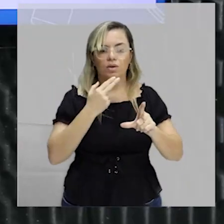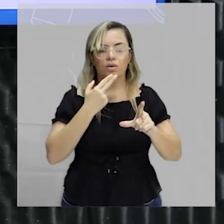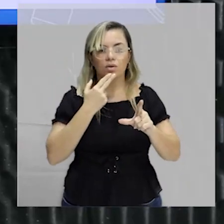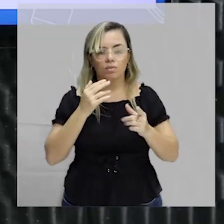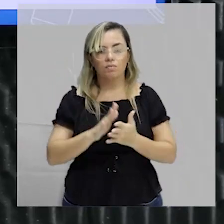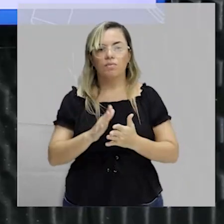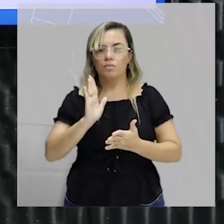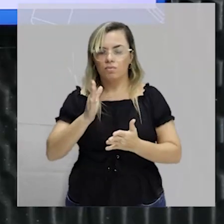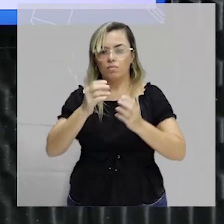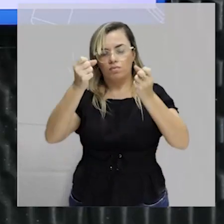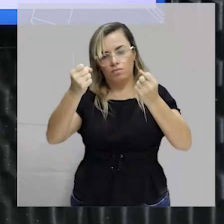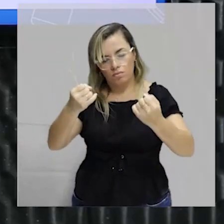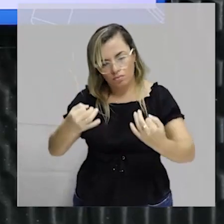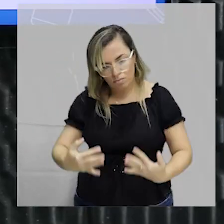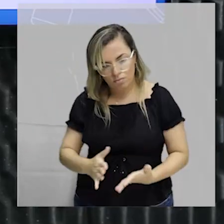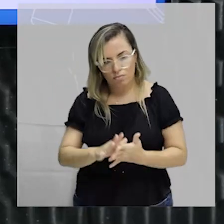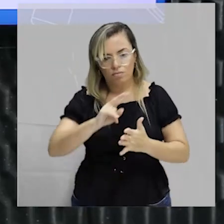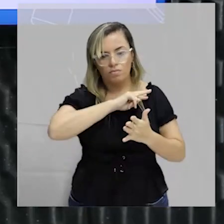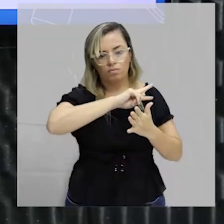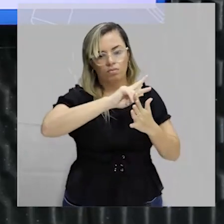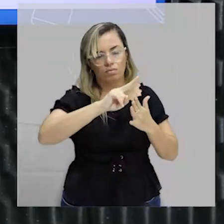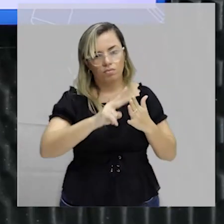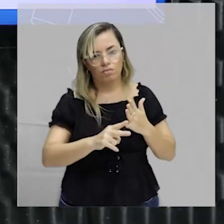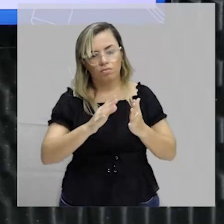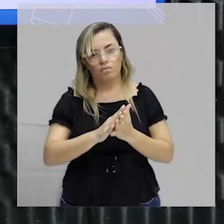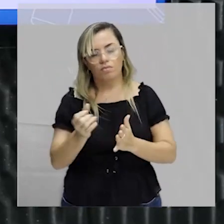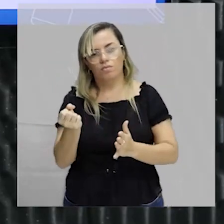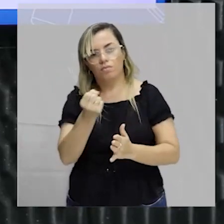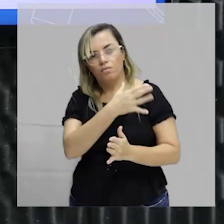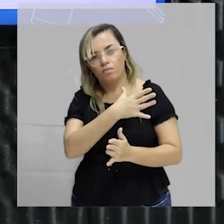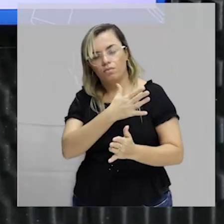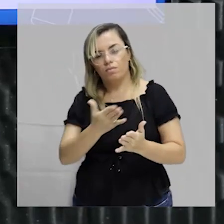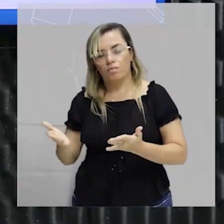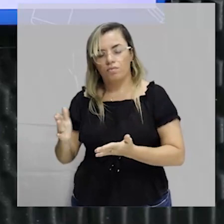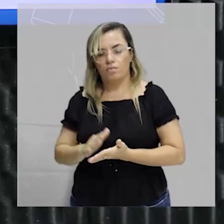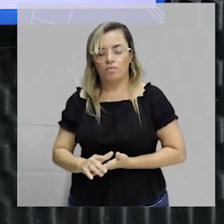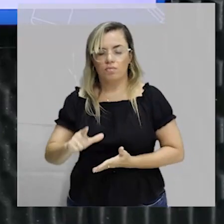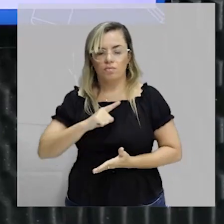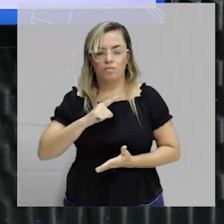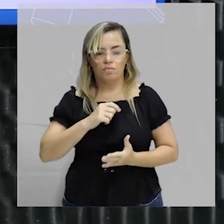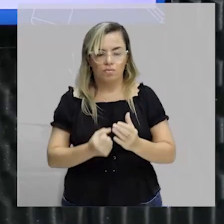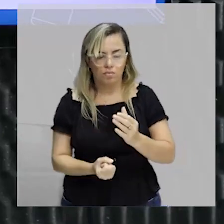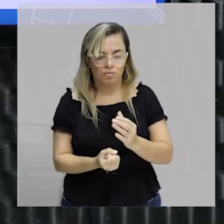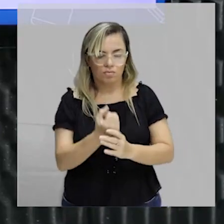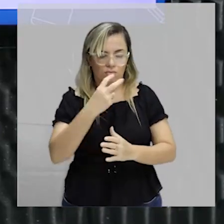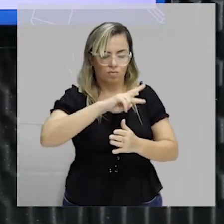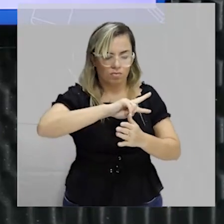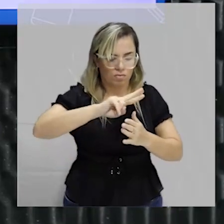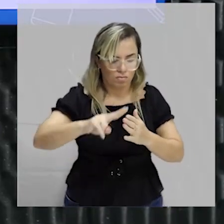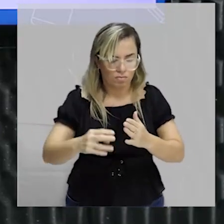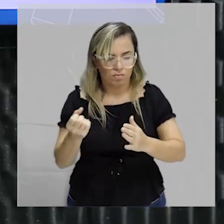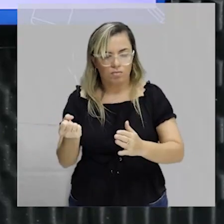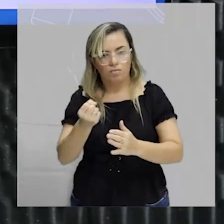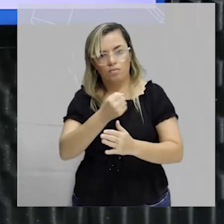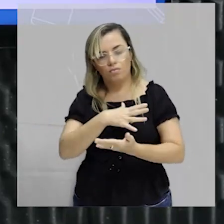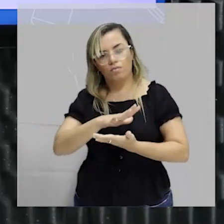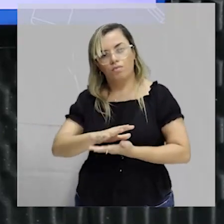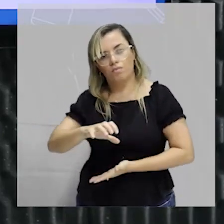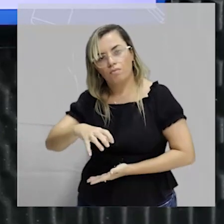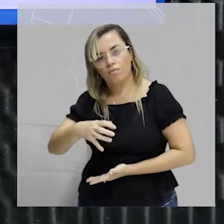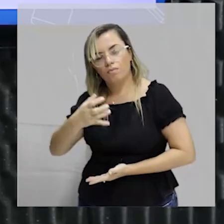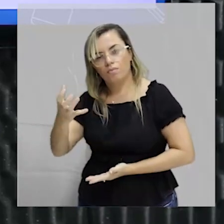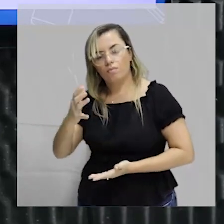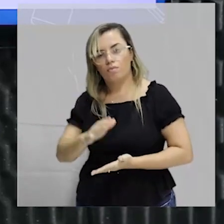que fala sobre a especiação. O que é especiação? A gente diz nessa aula que especiação ela